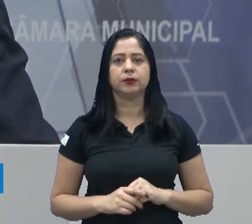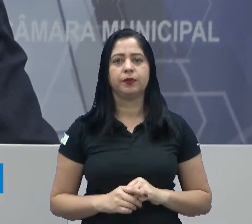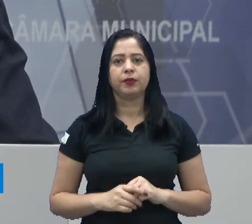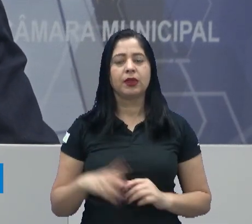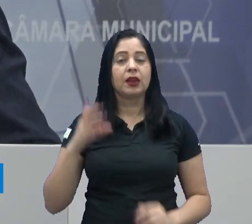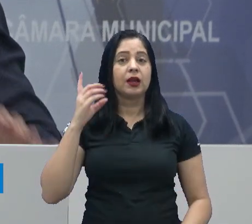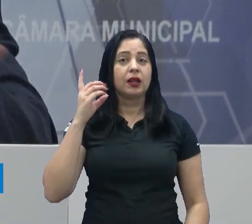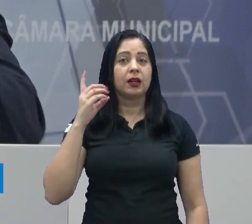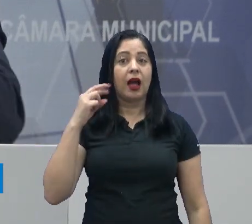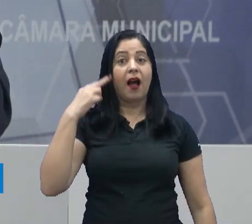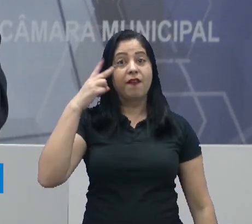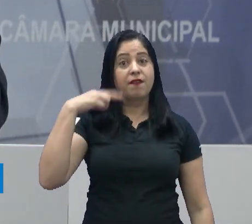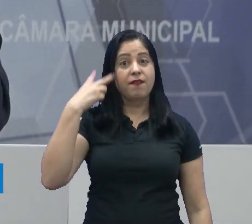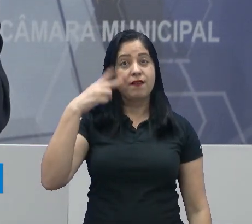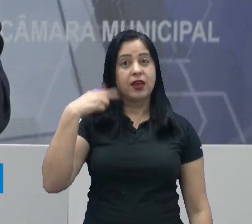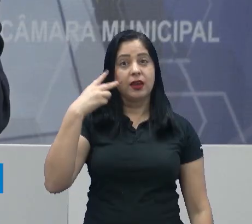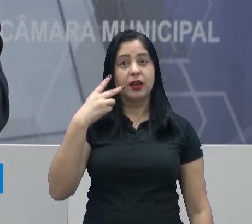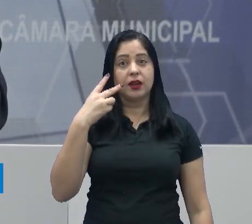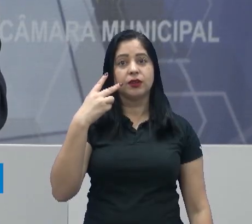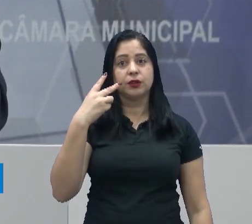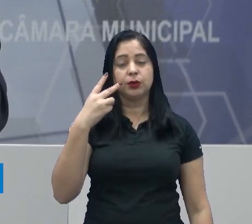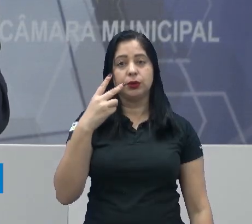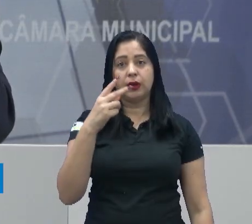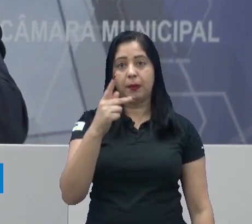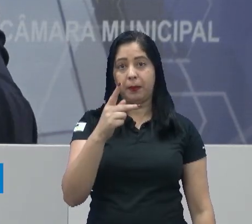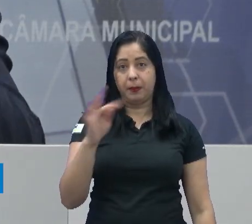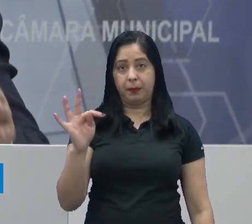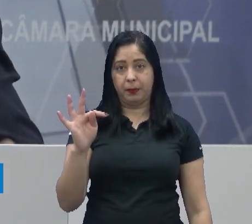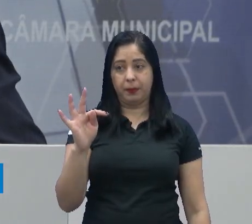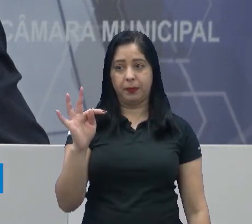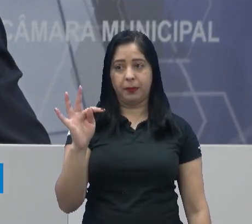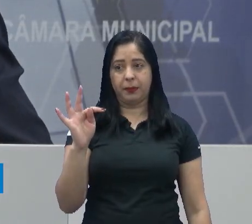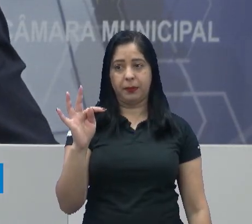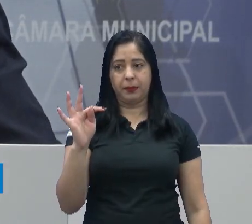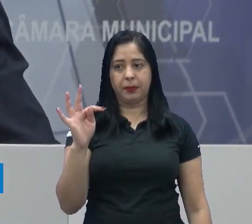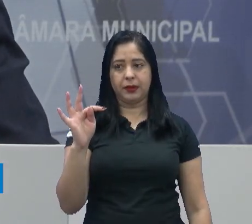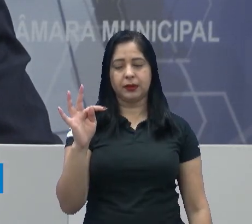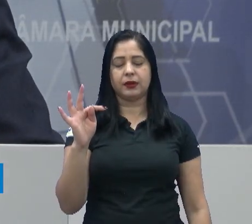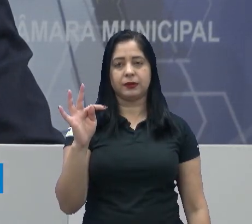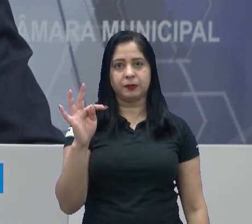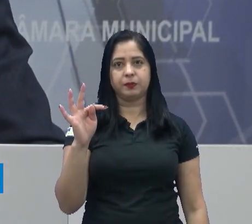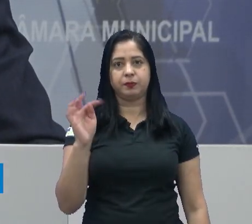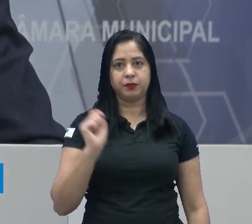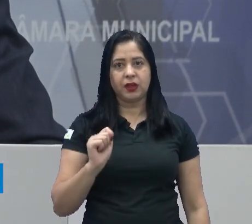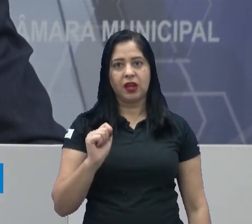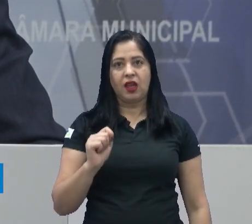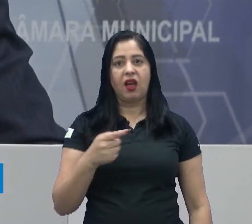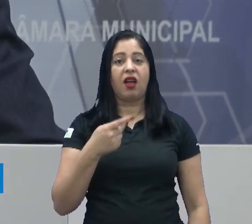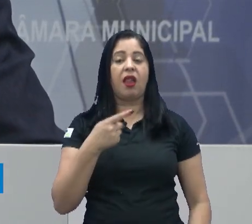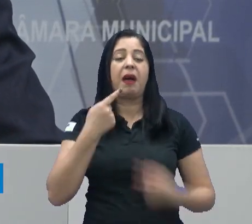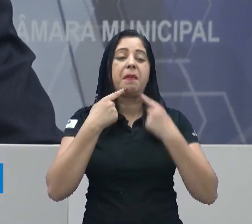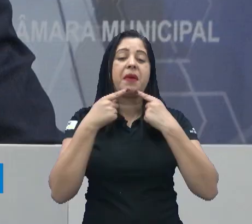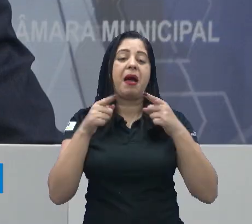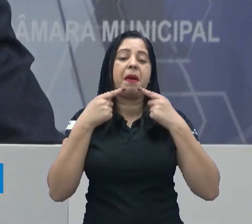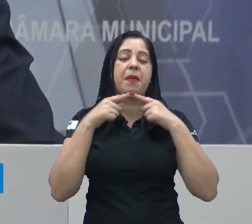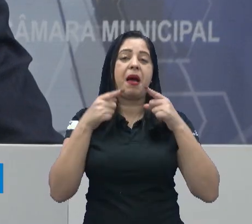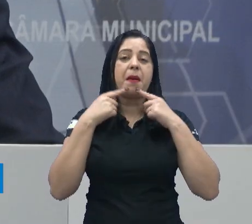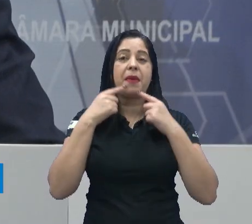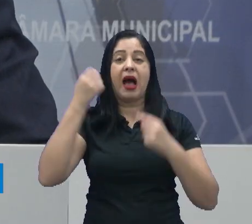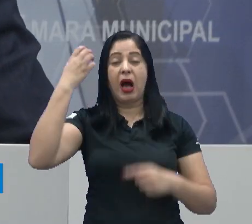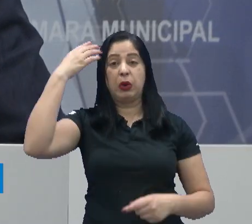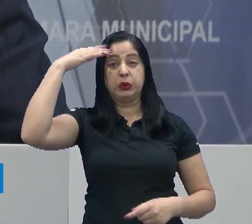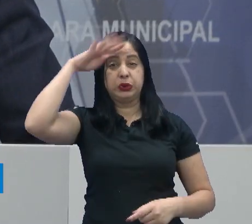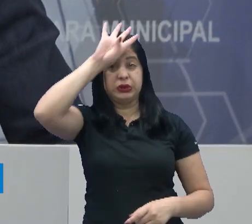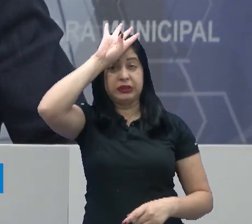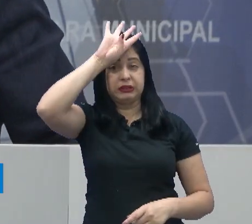A vereadora do PT que me antecedeu aqui na fala, ela criticou o presidente Trump, ela fez a